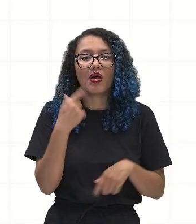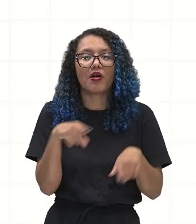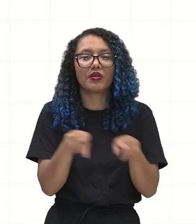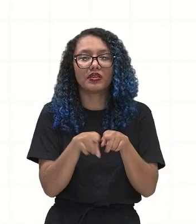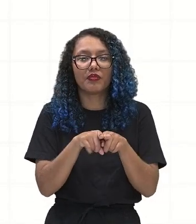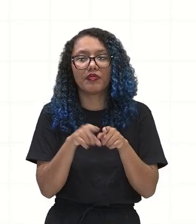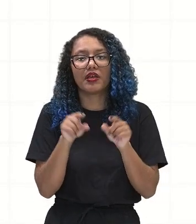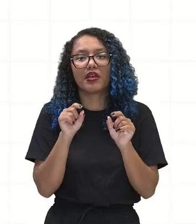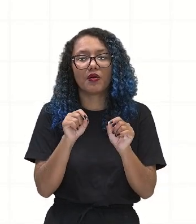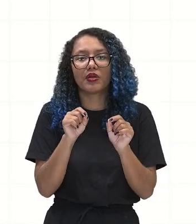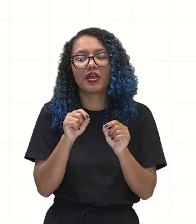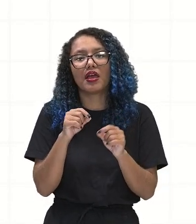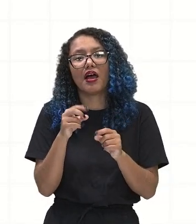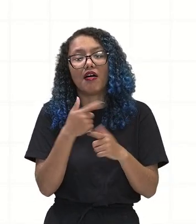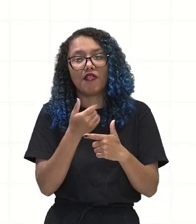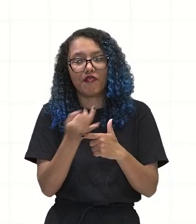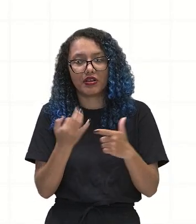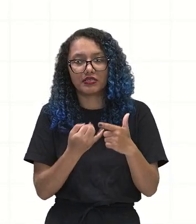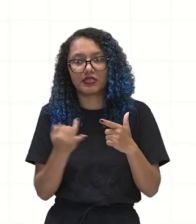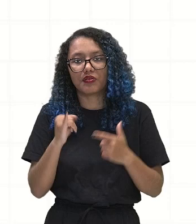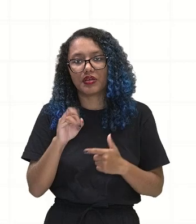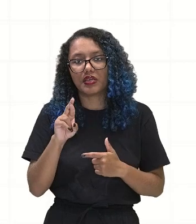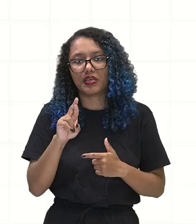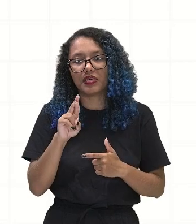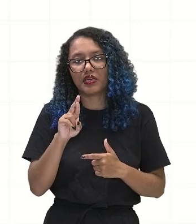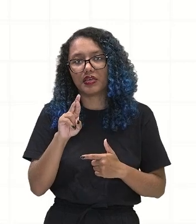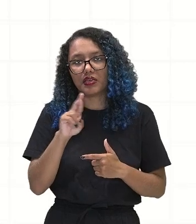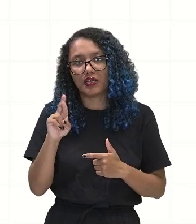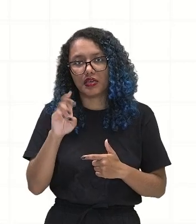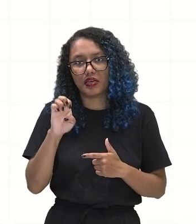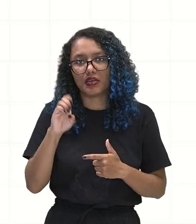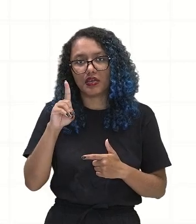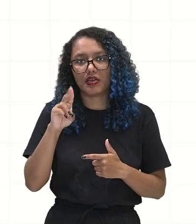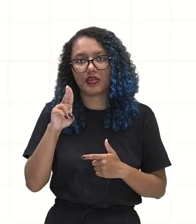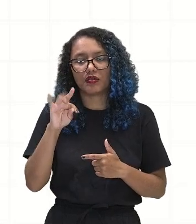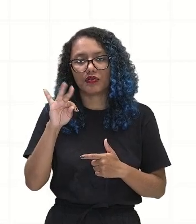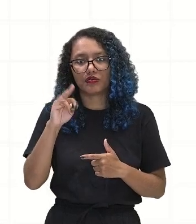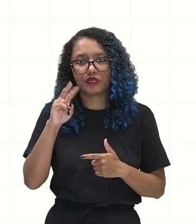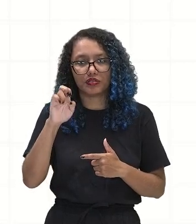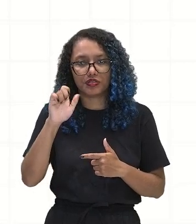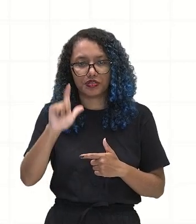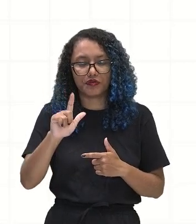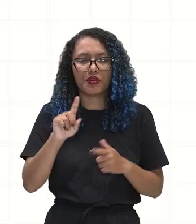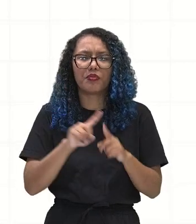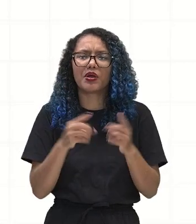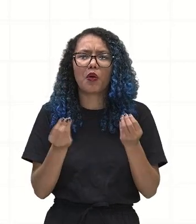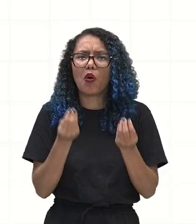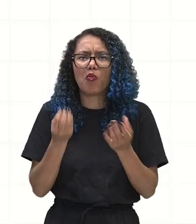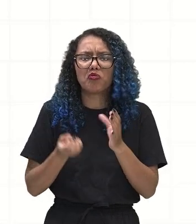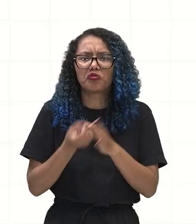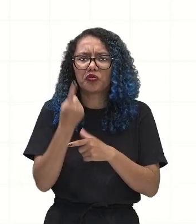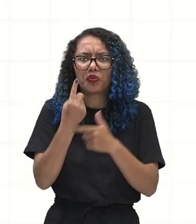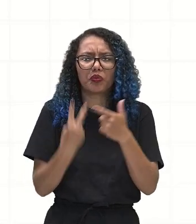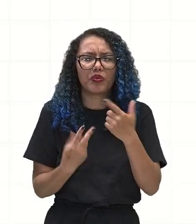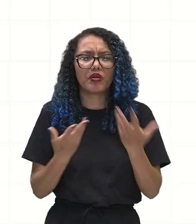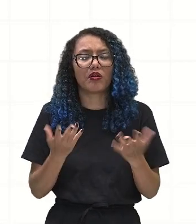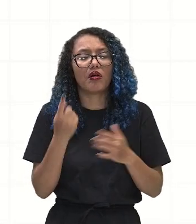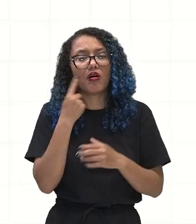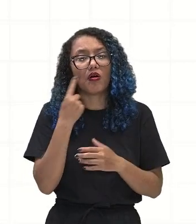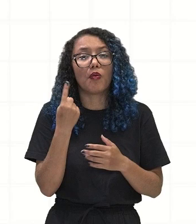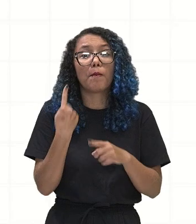1/2. Professor, mas como que surgiu 1/2, né? Ó, dividimos por 50 e